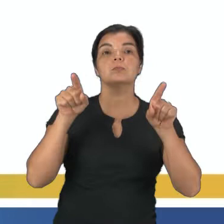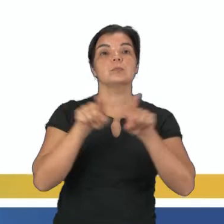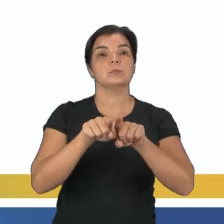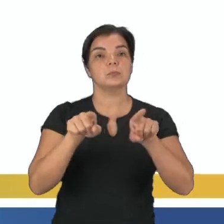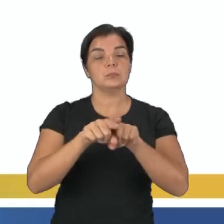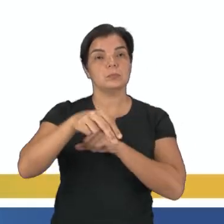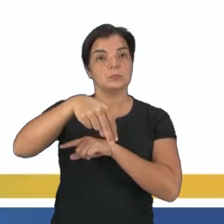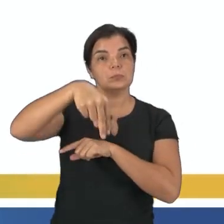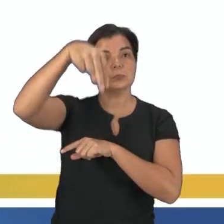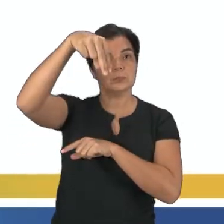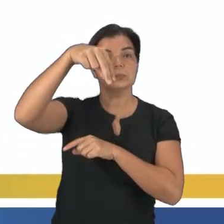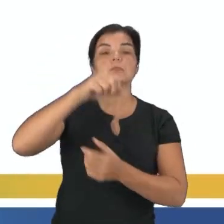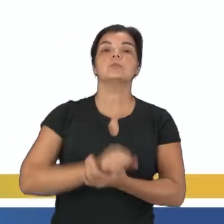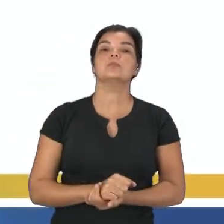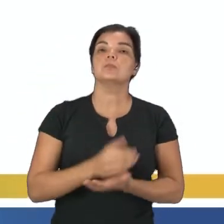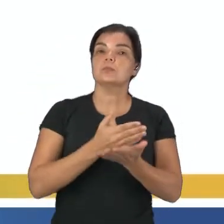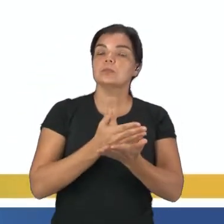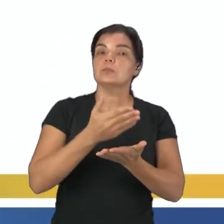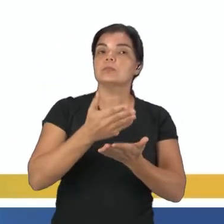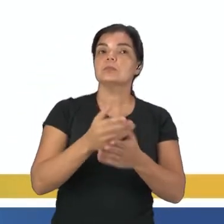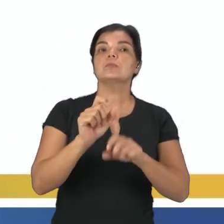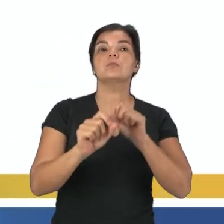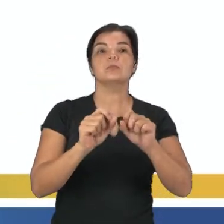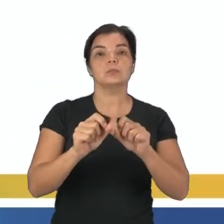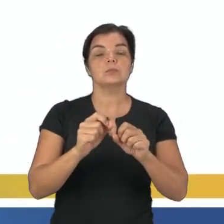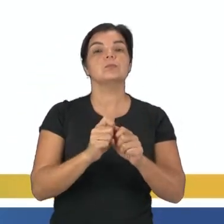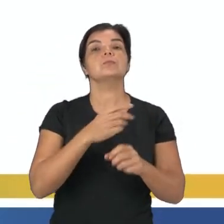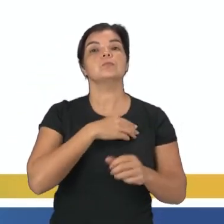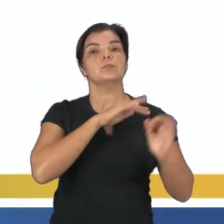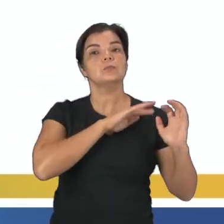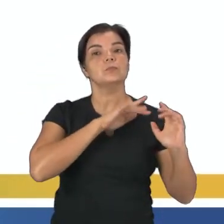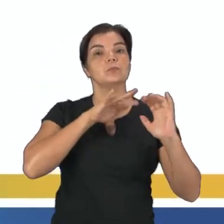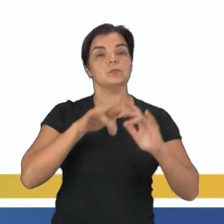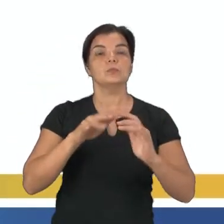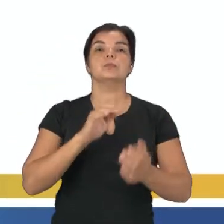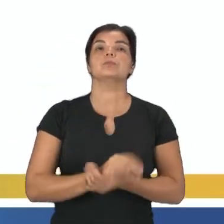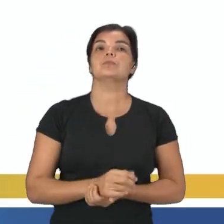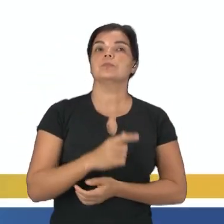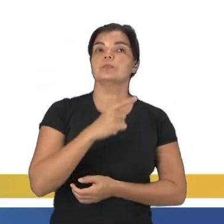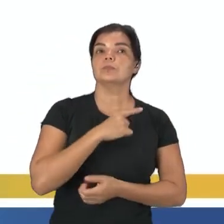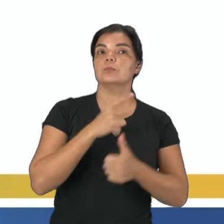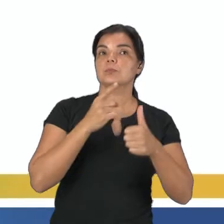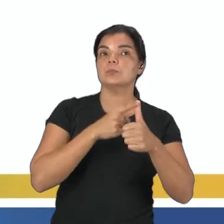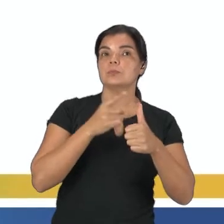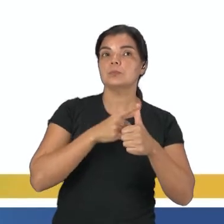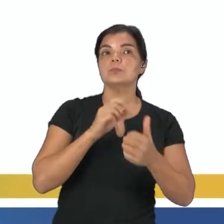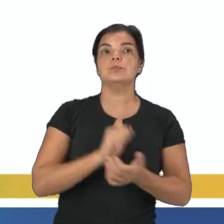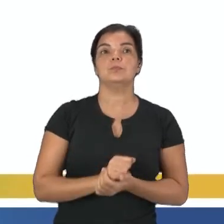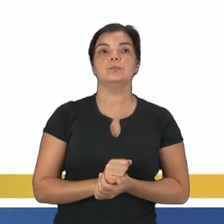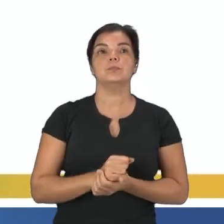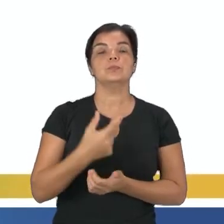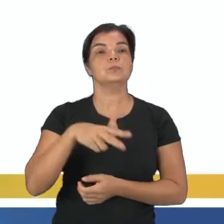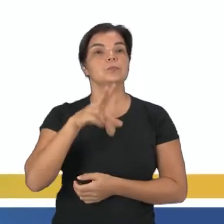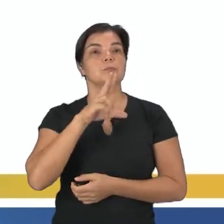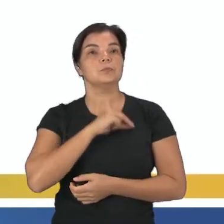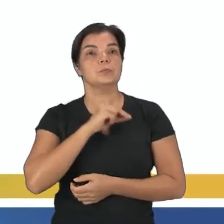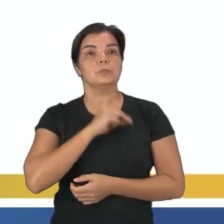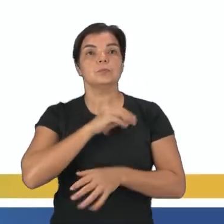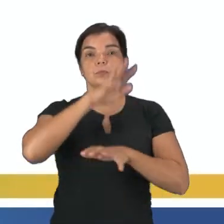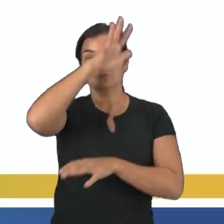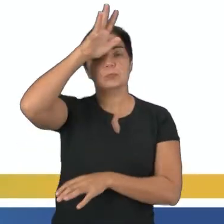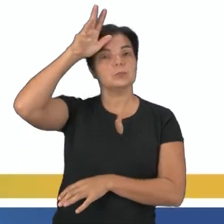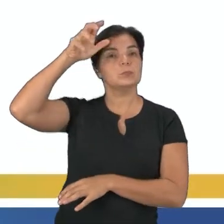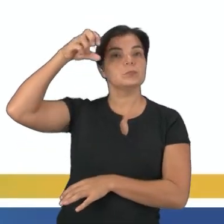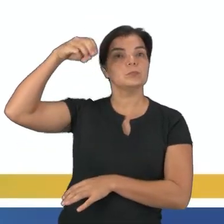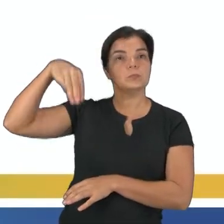região norte foi começando a ser ocupada. Aí temos lá ó, a primeira expedição de portugueses à Amazônia,